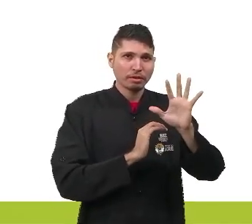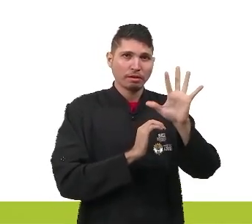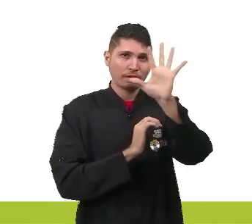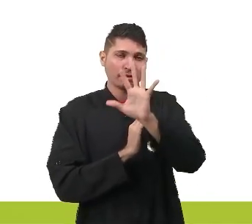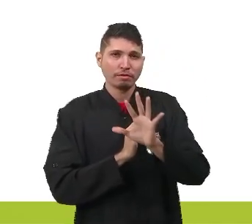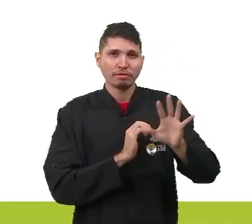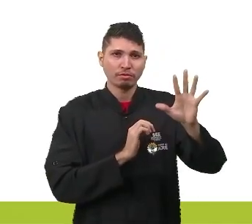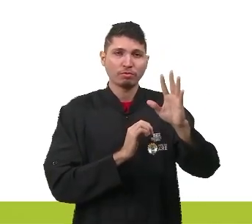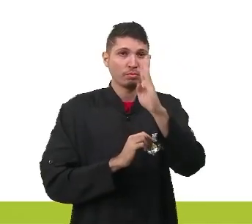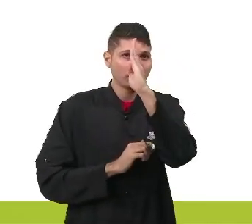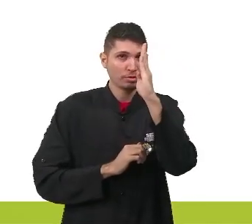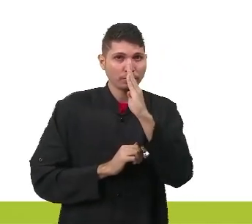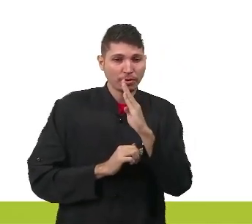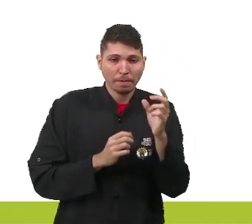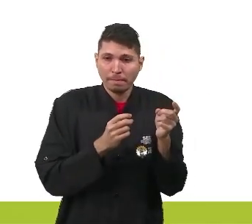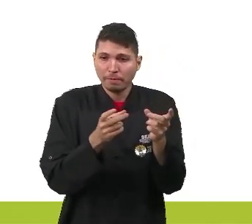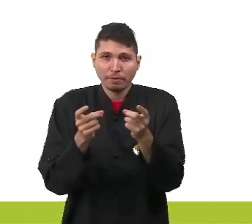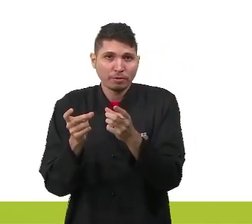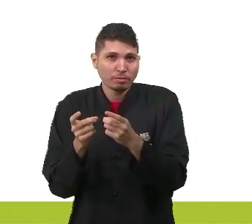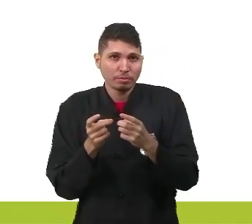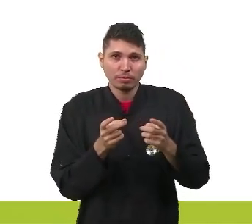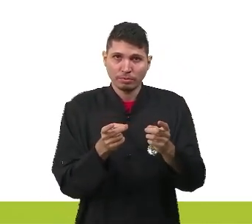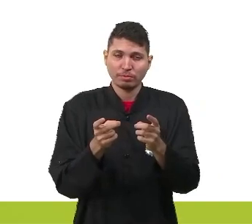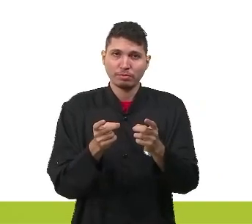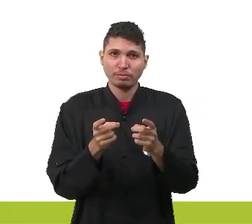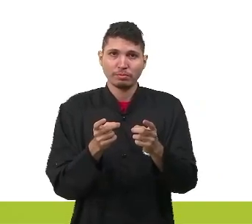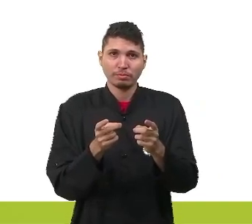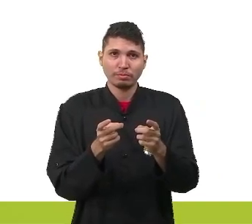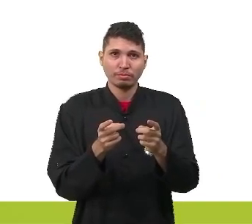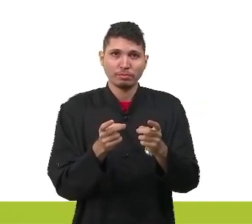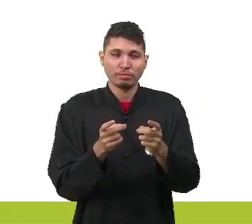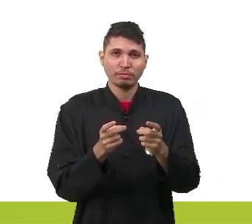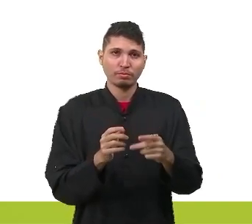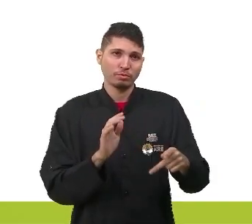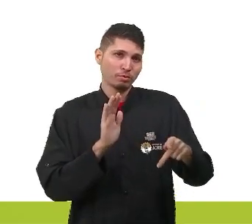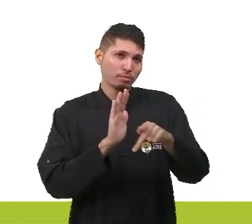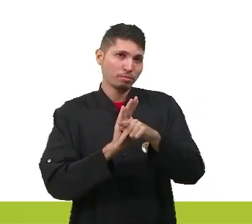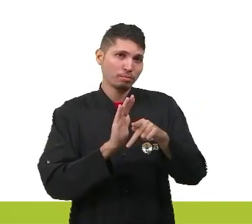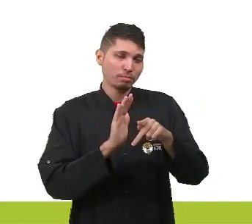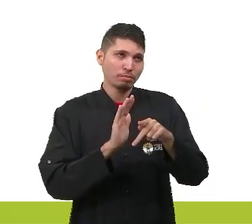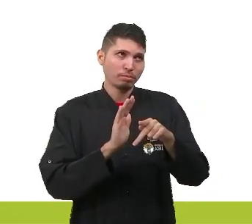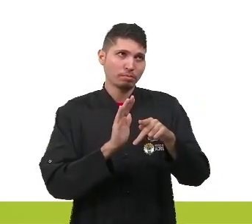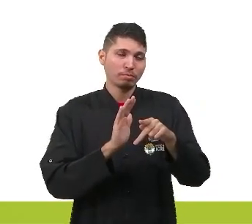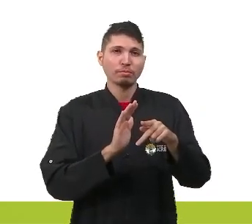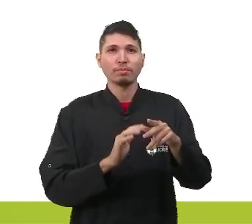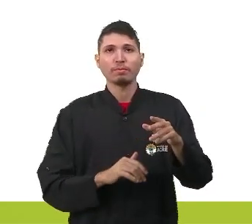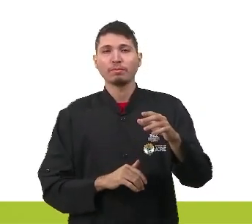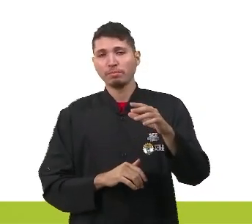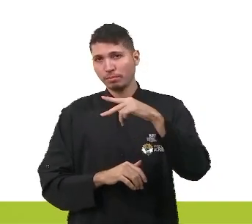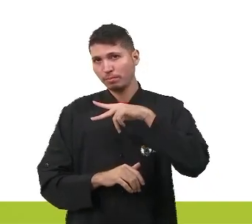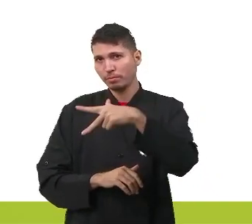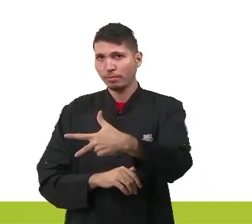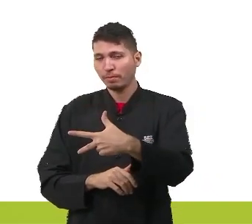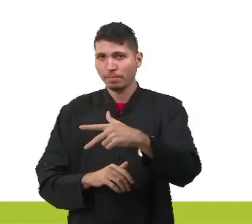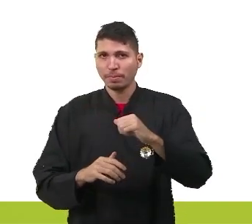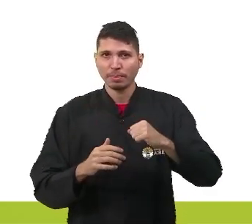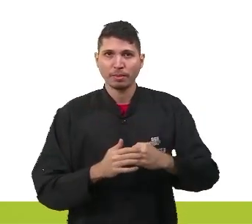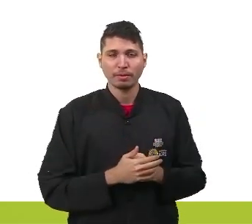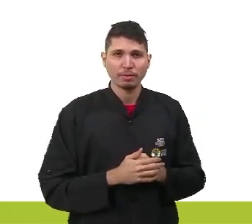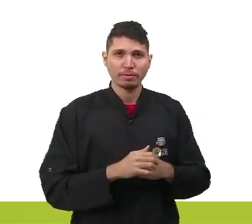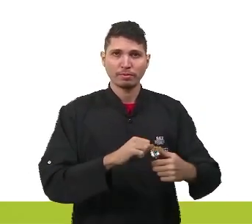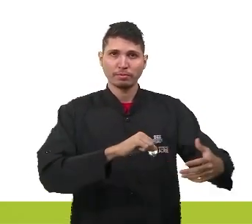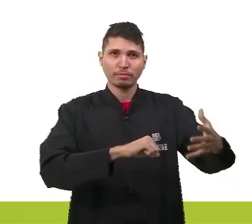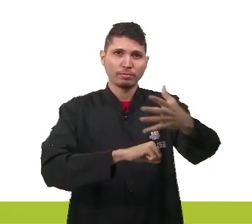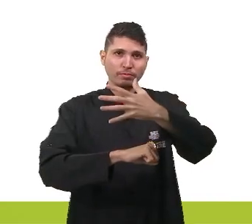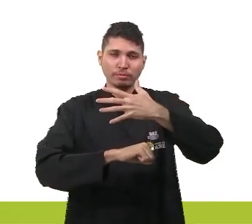exemplo do Brasil, o Brasil só poderia vender produtos para a metrópole que era Portugal. tá? Então, o Pacto Colonial. A colônia